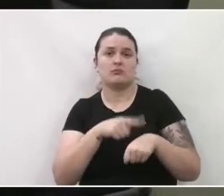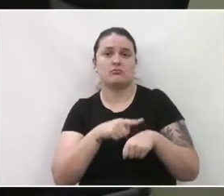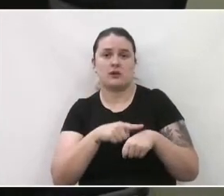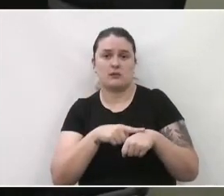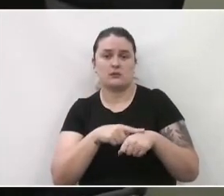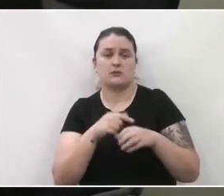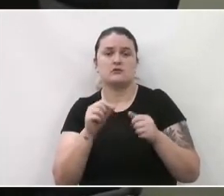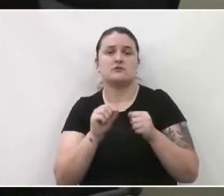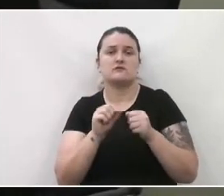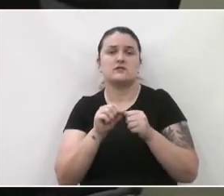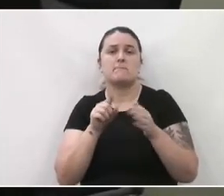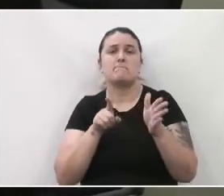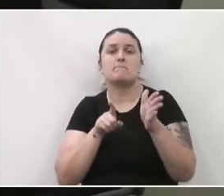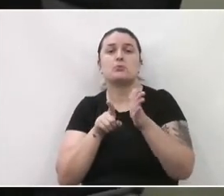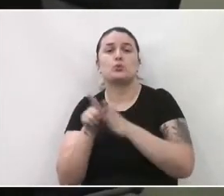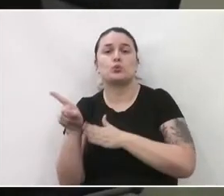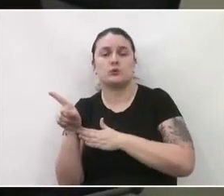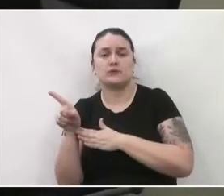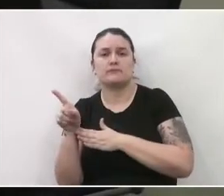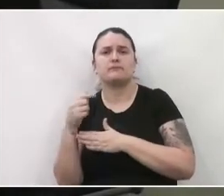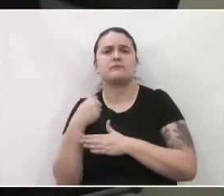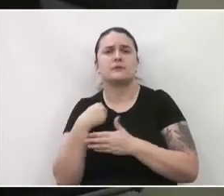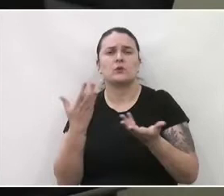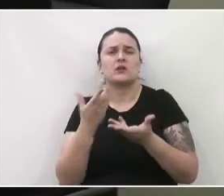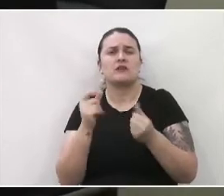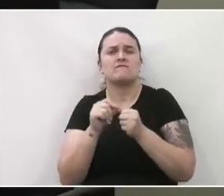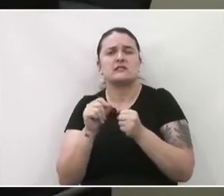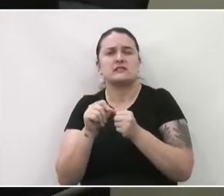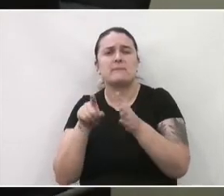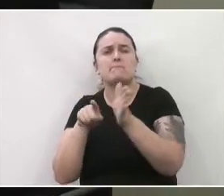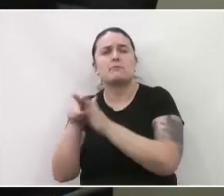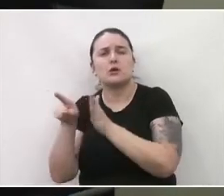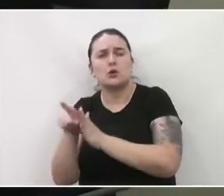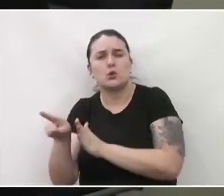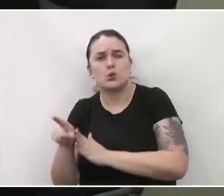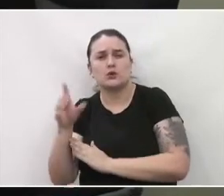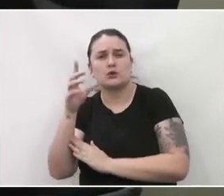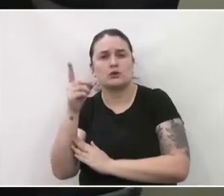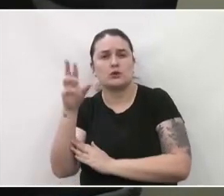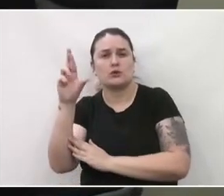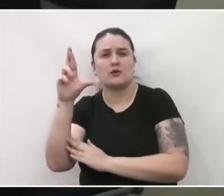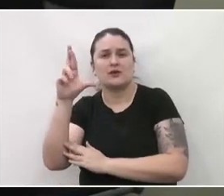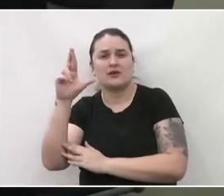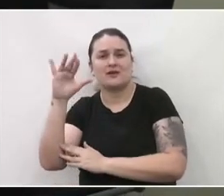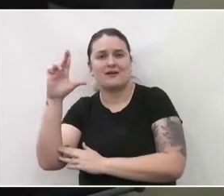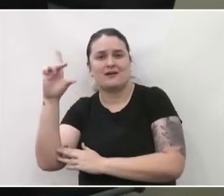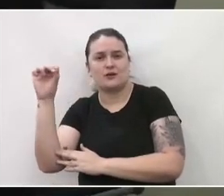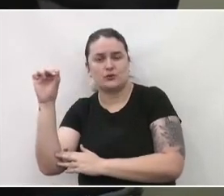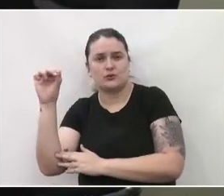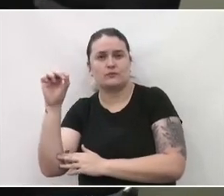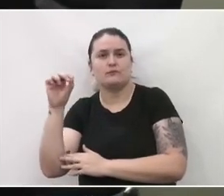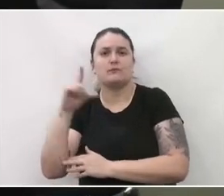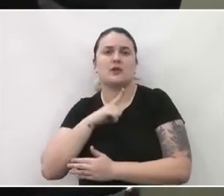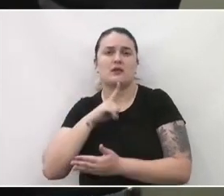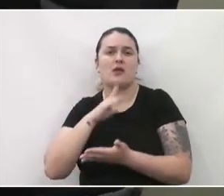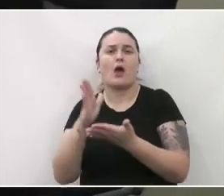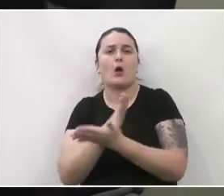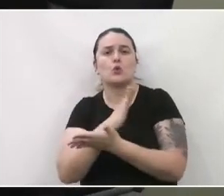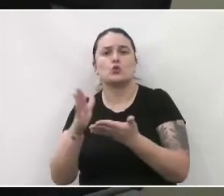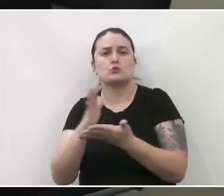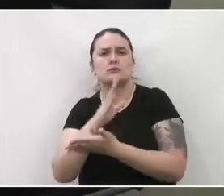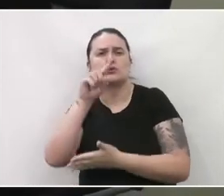né? A gente tem que fazer uma pergunta específica. Eu queria ter feito várias perguntas para o senhor doutor Ricardo. Então, eu vou colocar alguns questionamentos